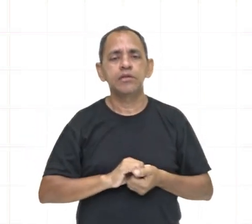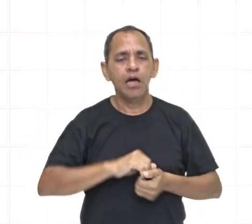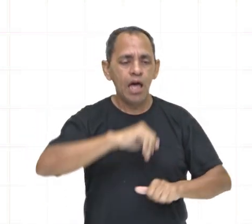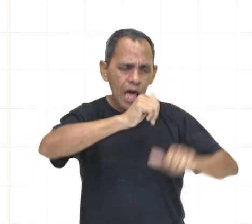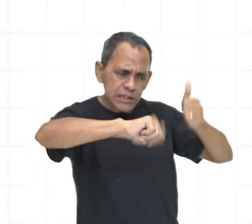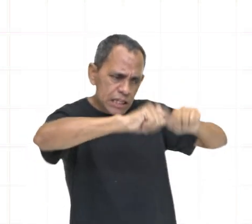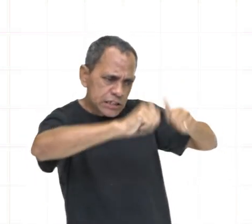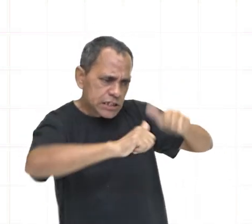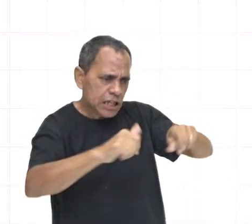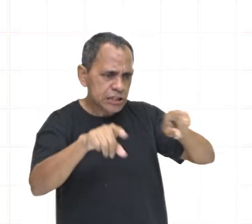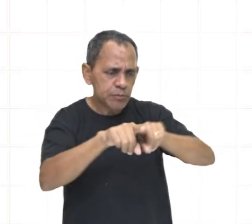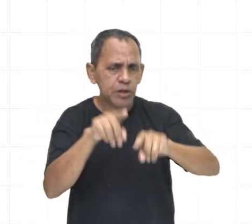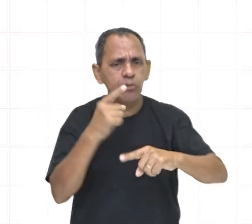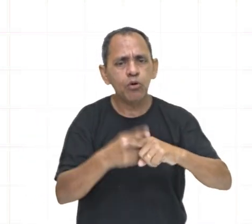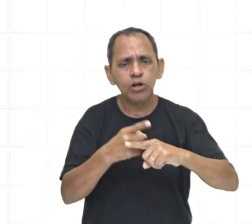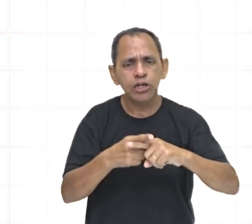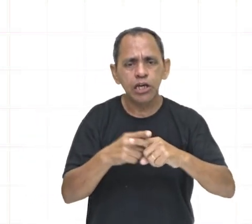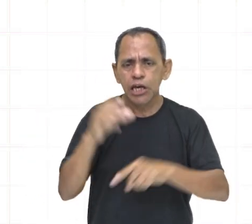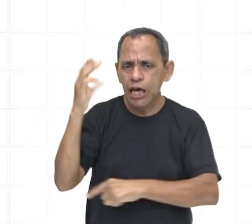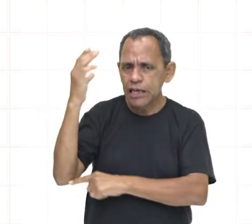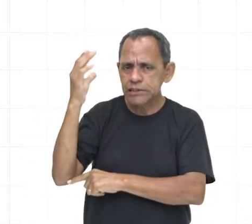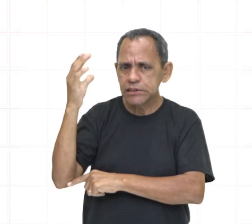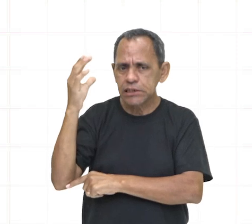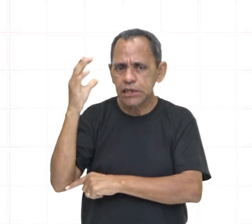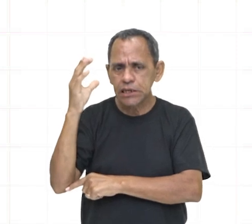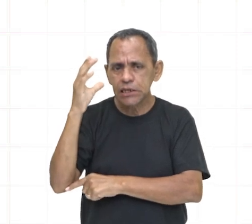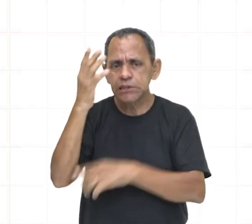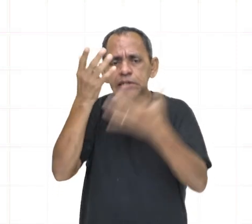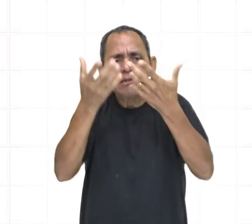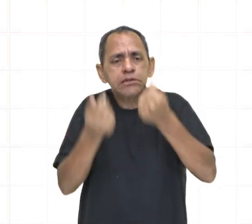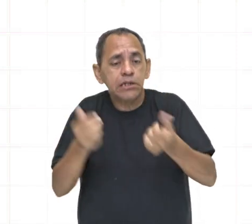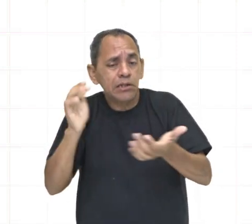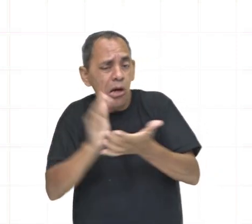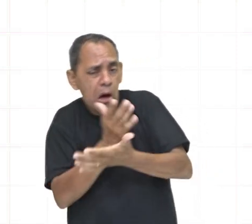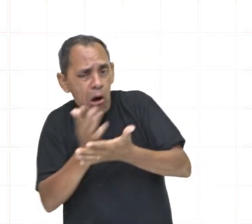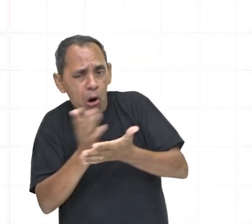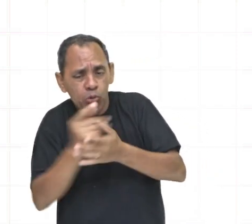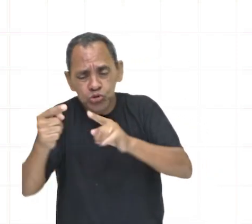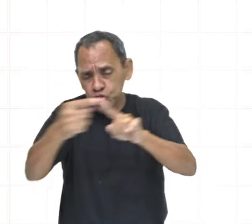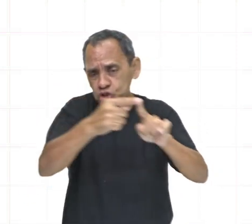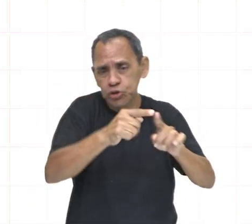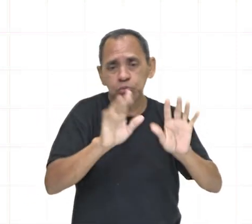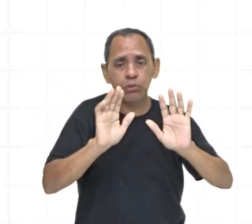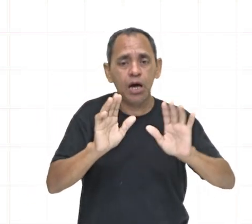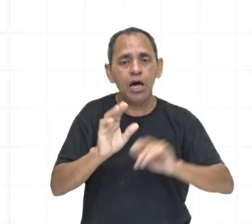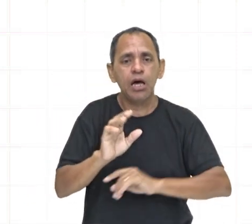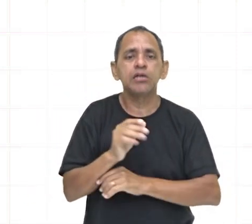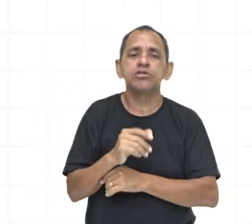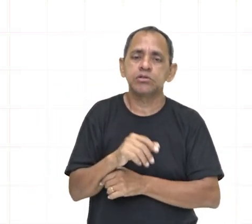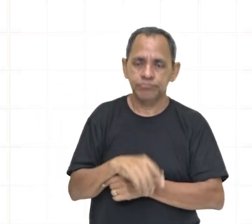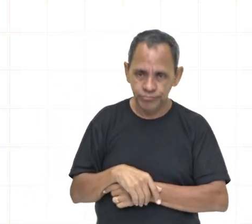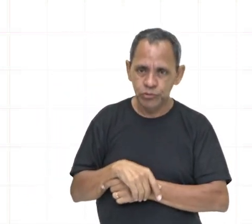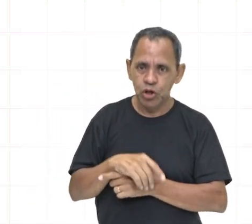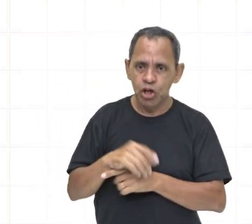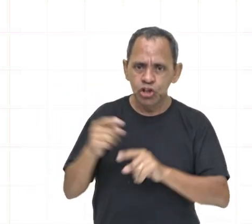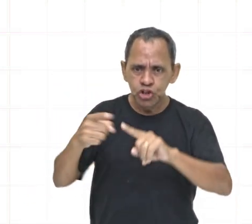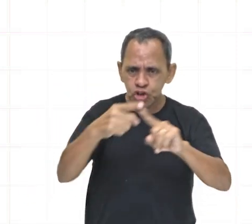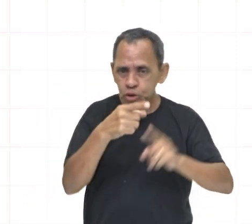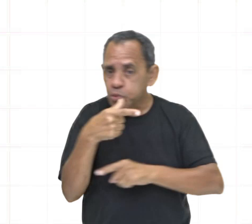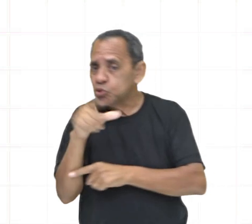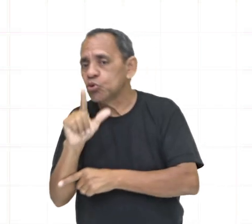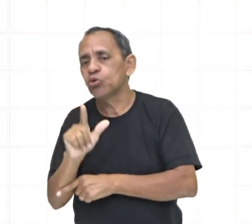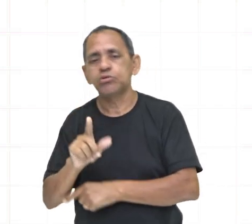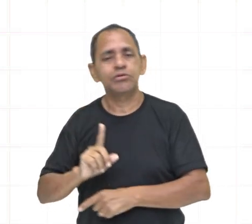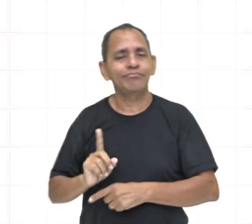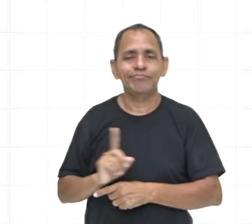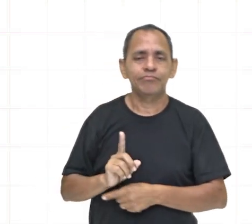outros não. Tá? Então, a biotecnologia ligada aí aos organismos geneticamente modificados são utilizados,